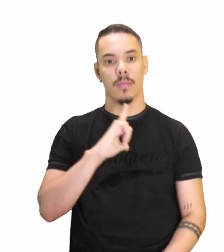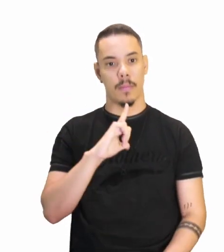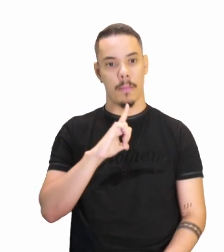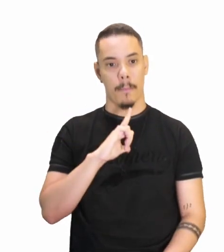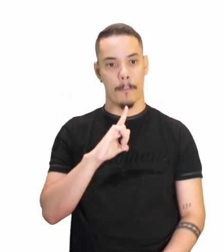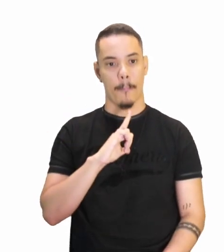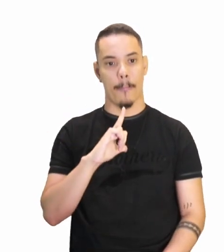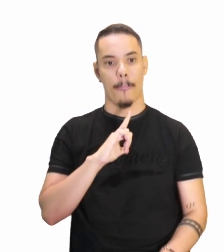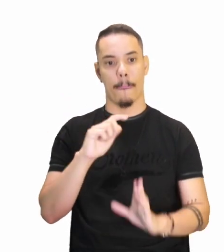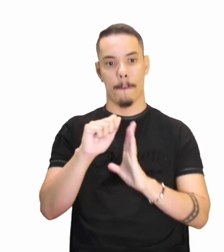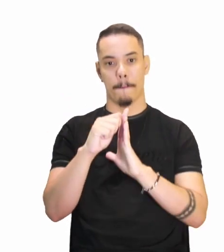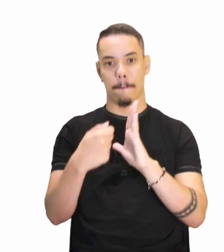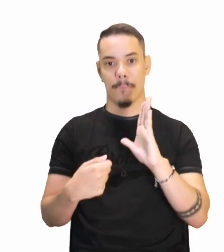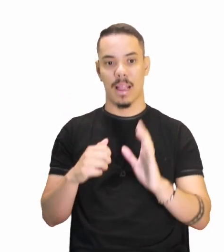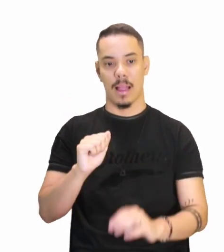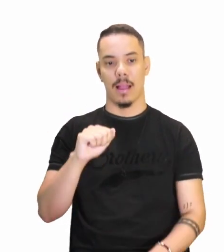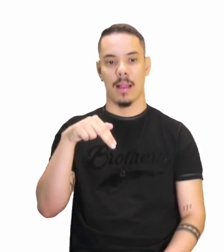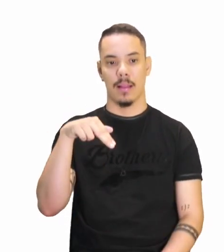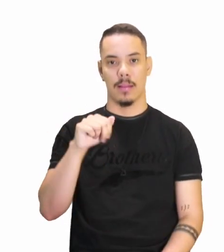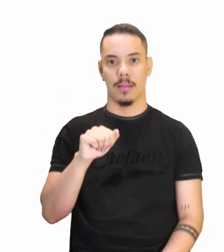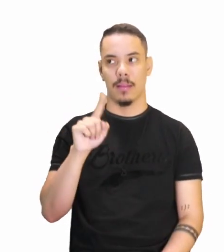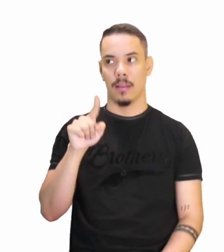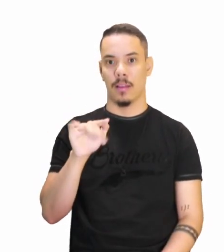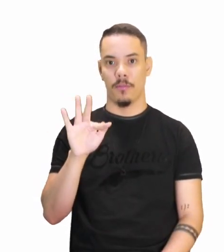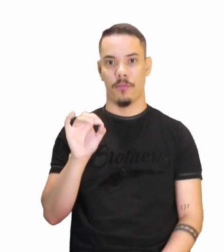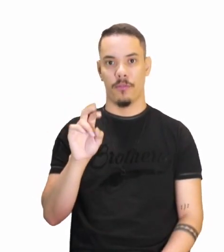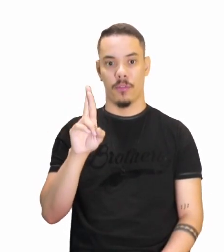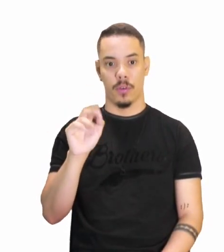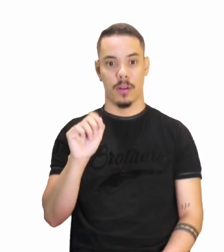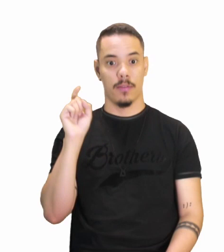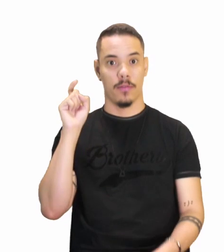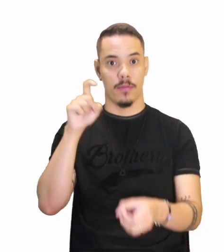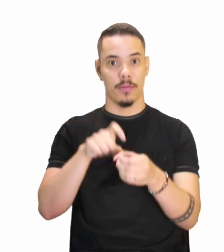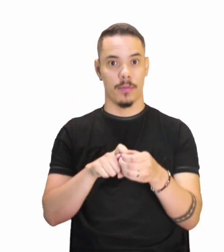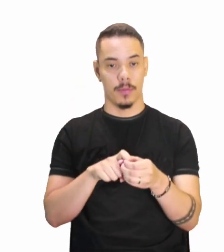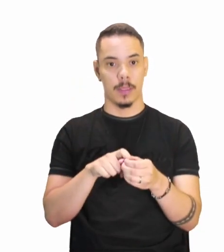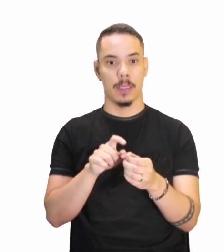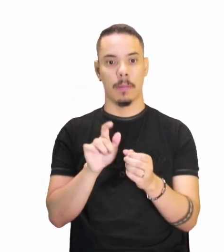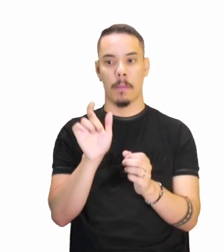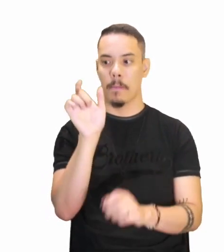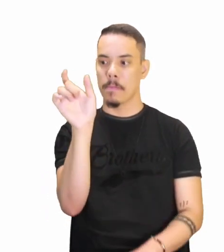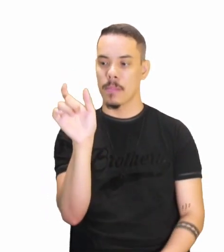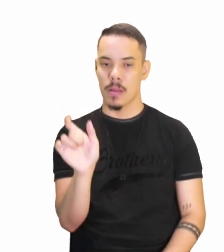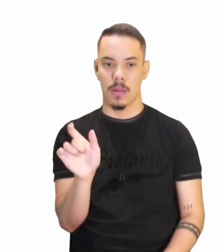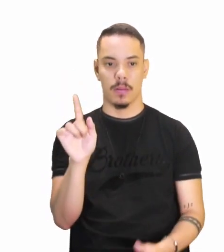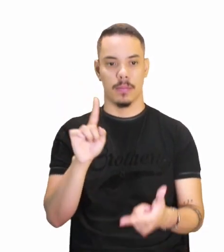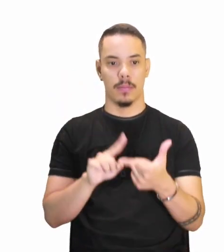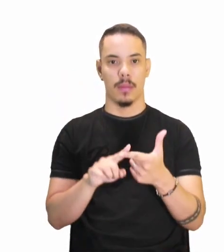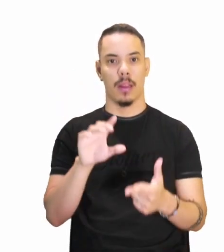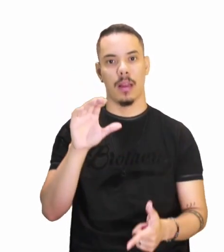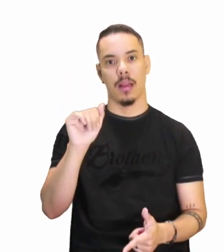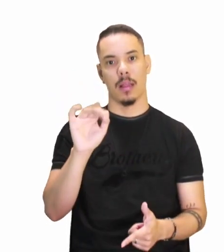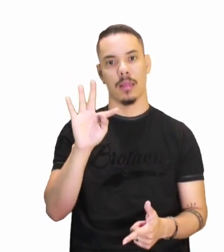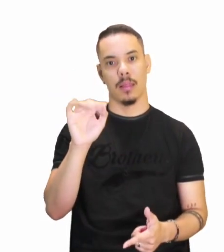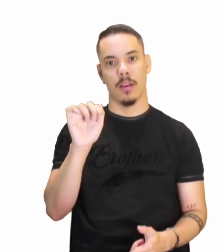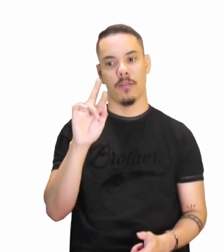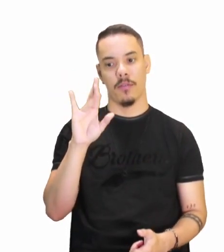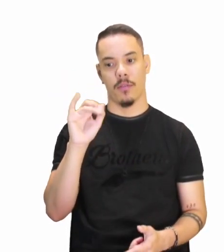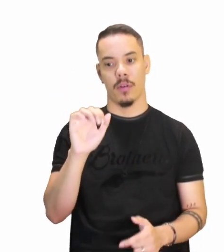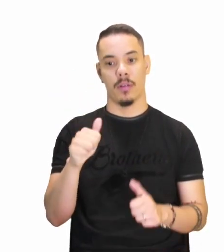anáfora que vai retomar as palavras a catáfora vai